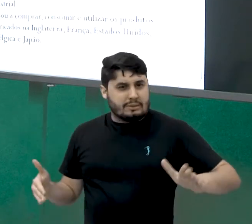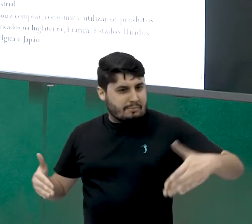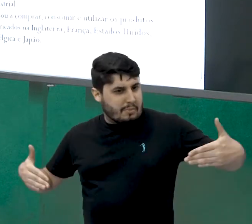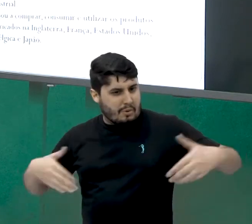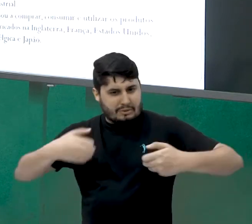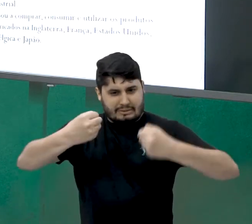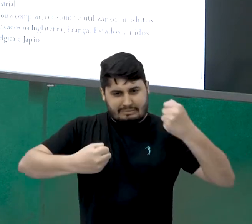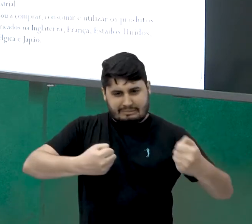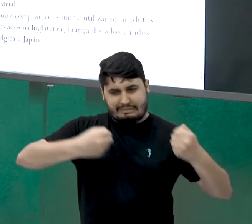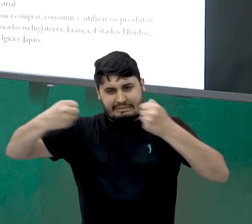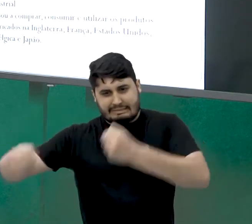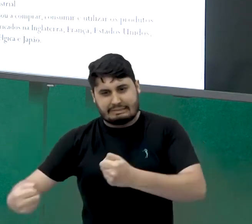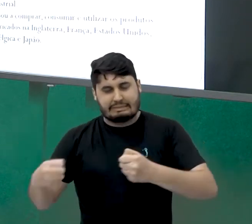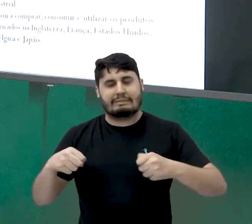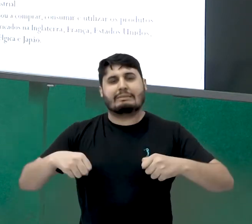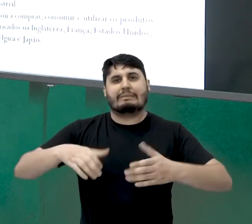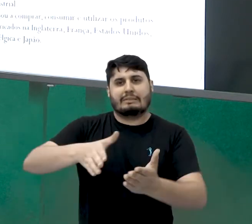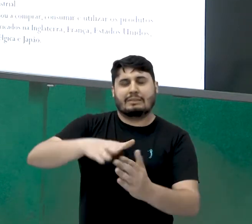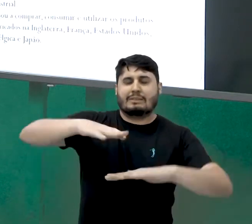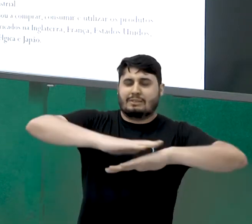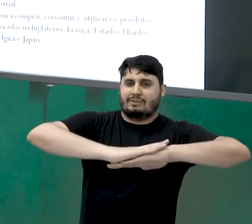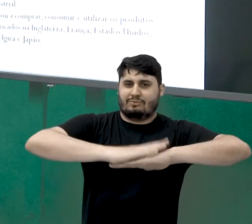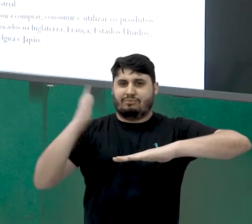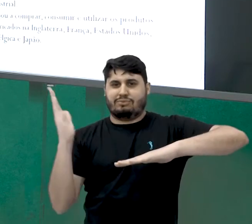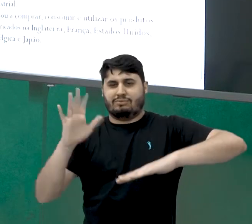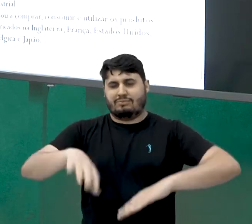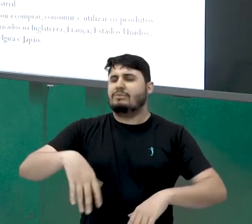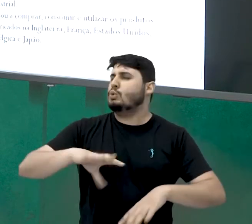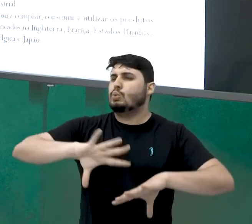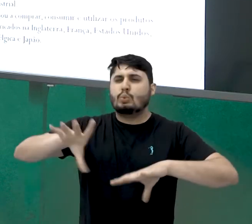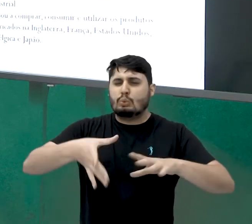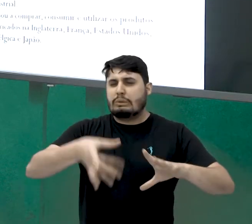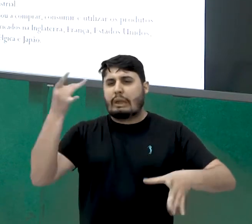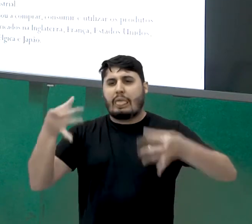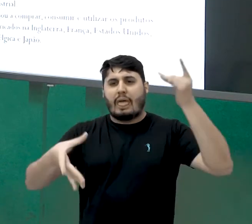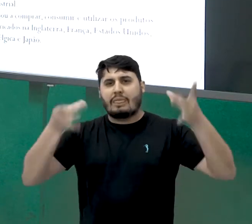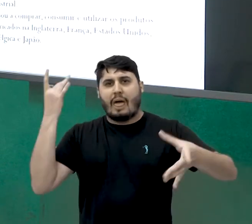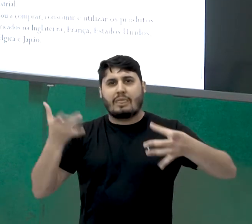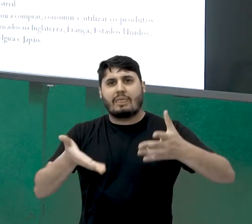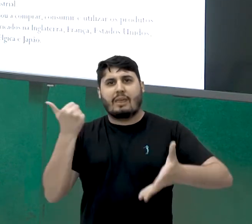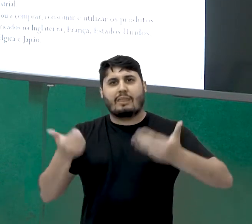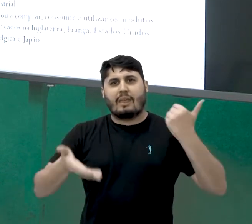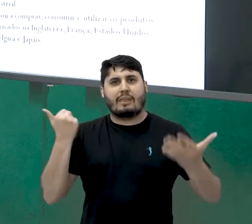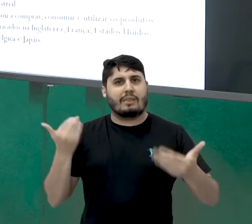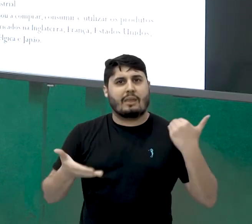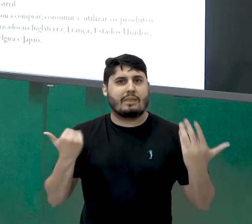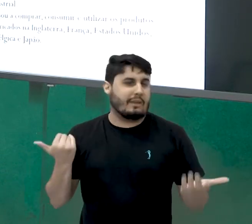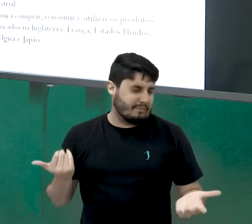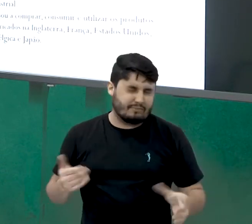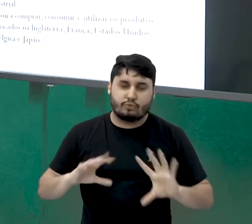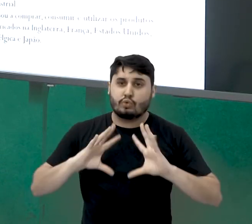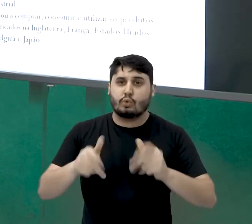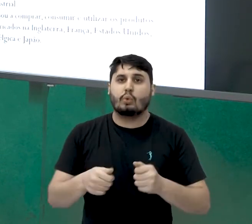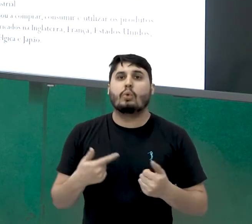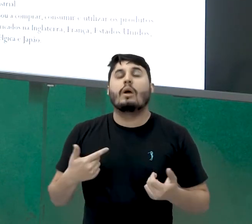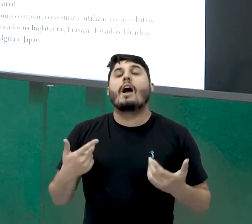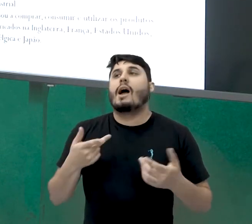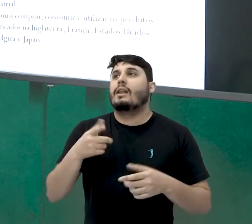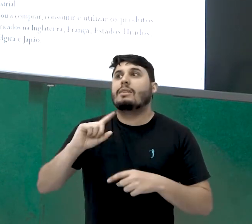quebra-cabeças. E colocaram lá no galpão. Aí Ford disse: eu quero peça por peça